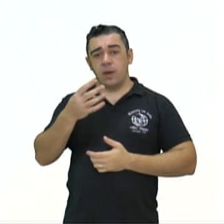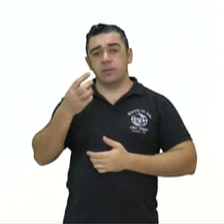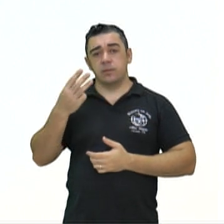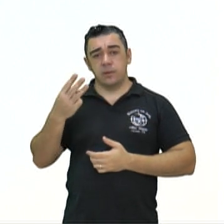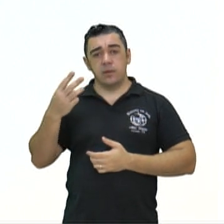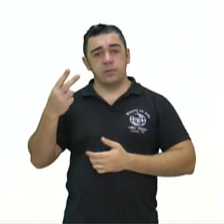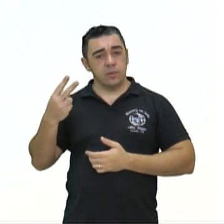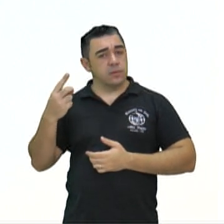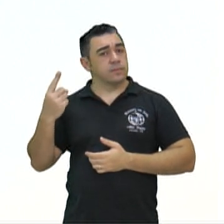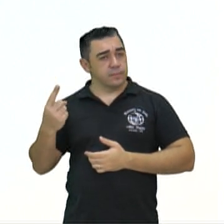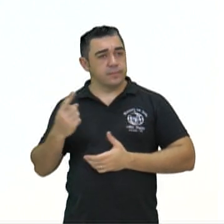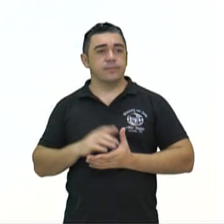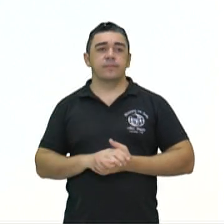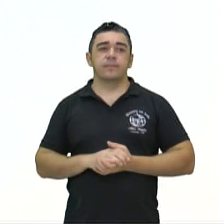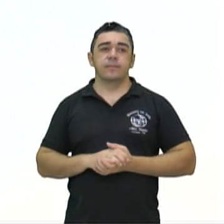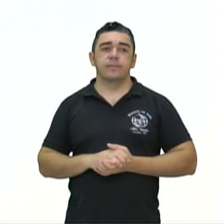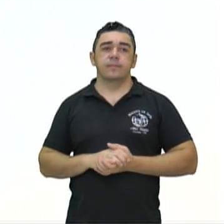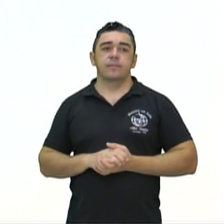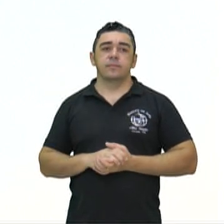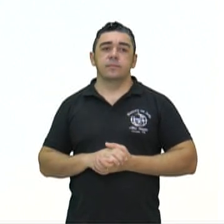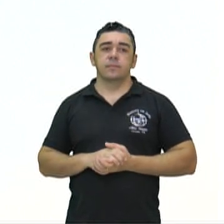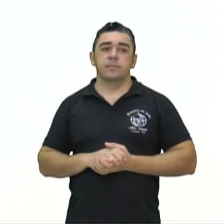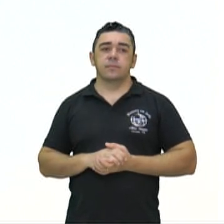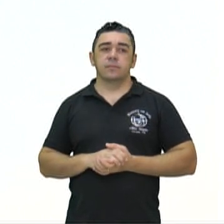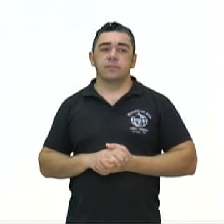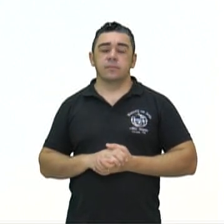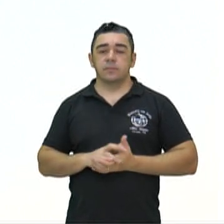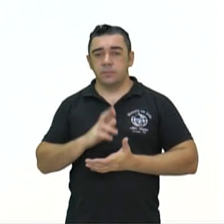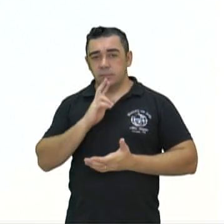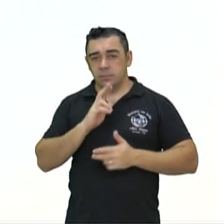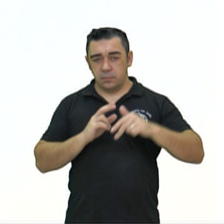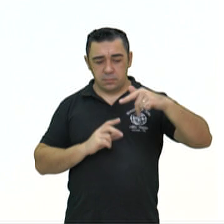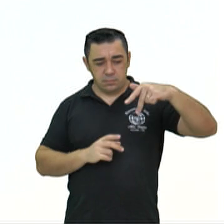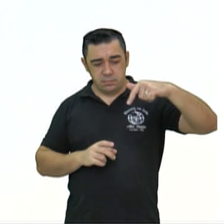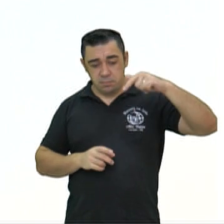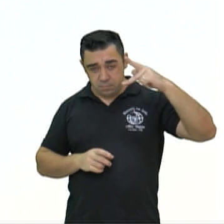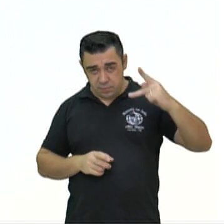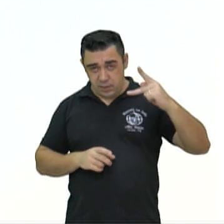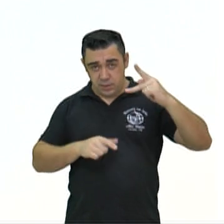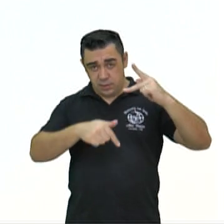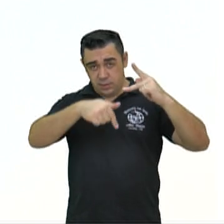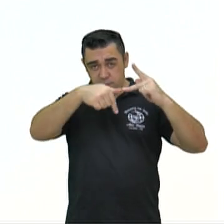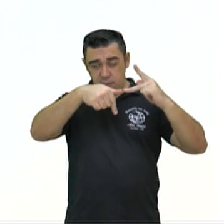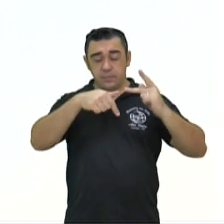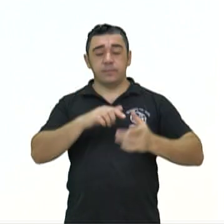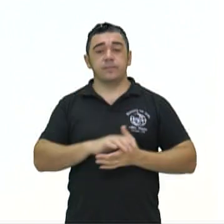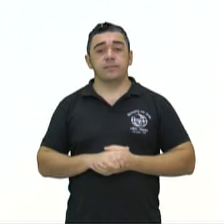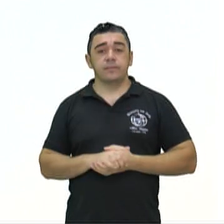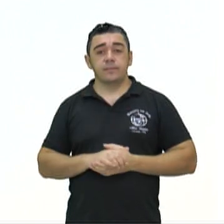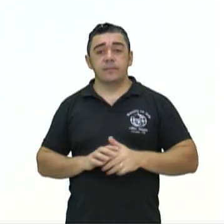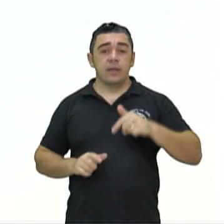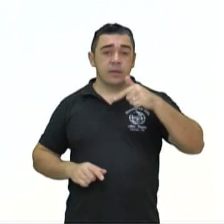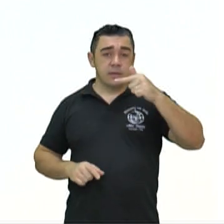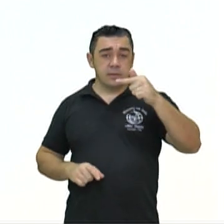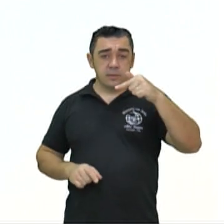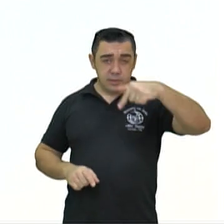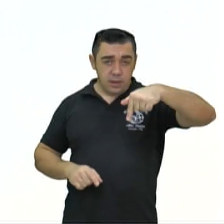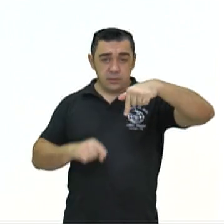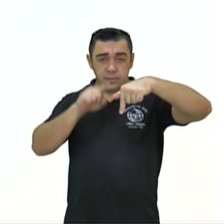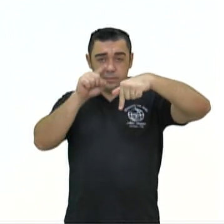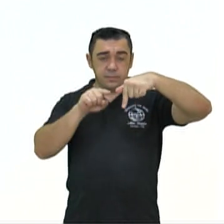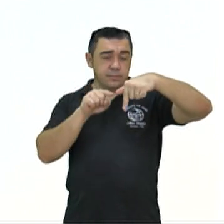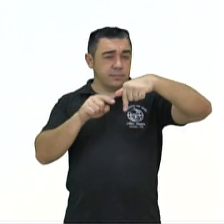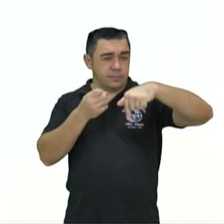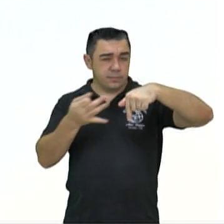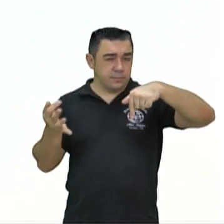Uma permutação de 7. Resolva a permutação. Quanto que é 7 fatorial? Eu